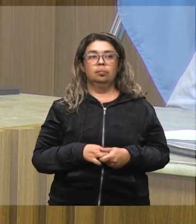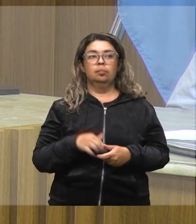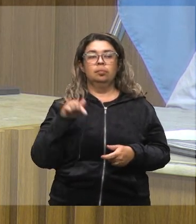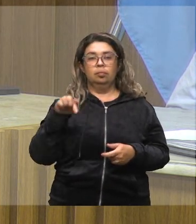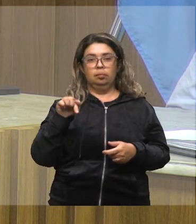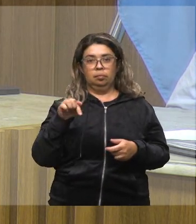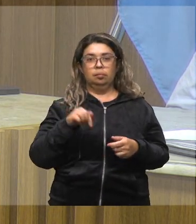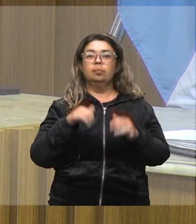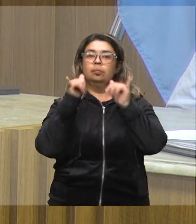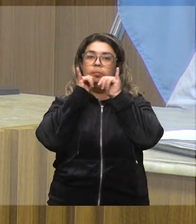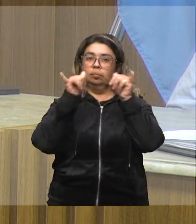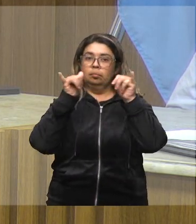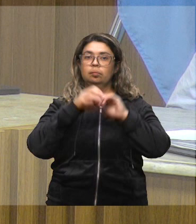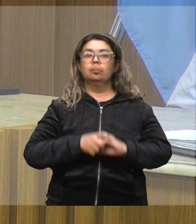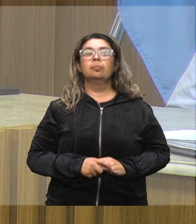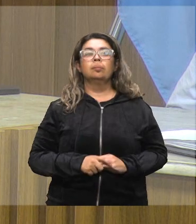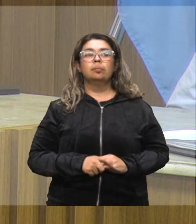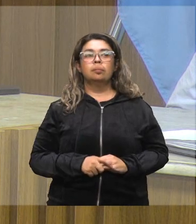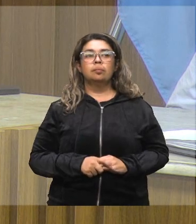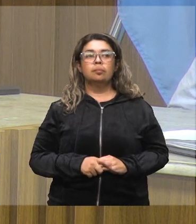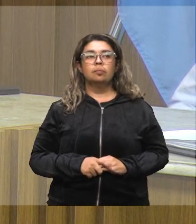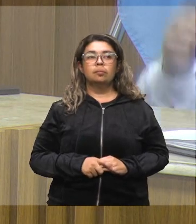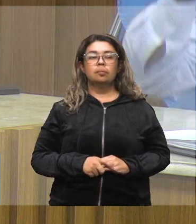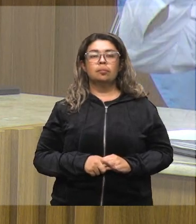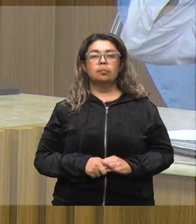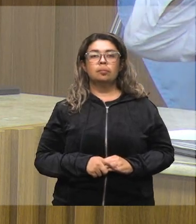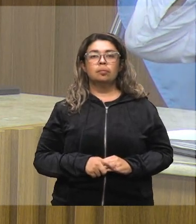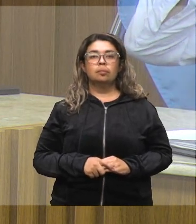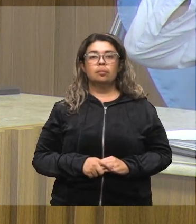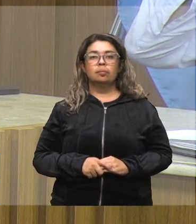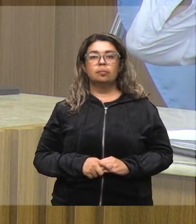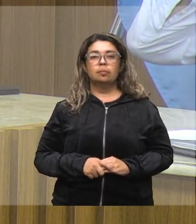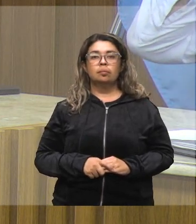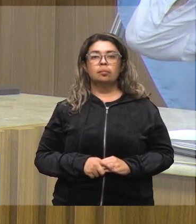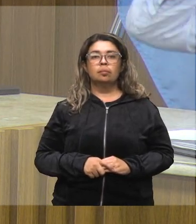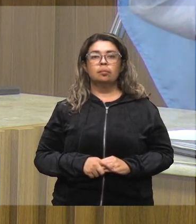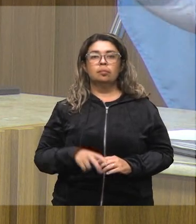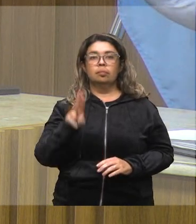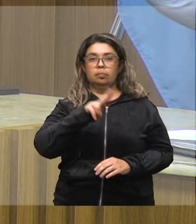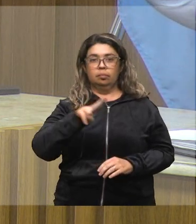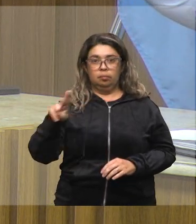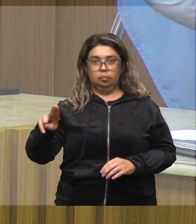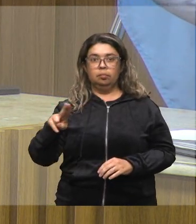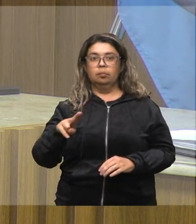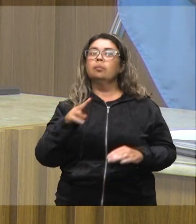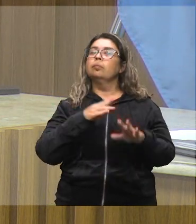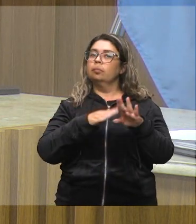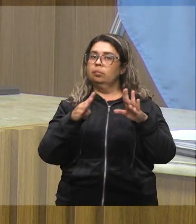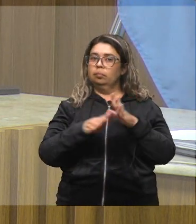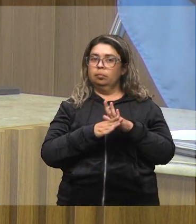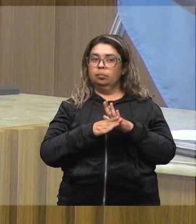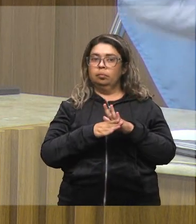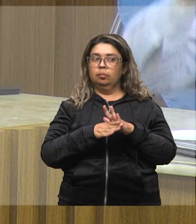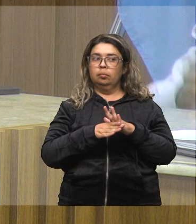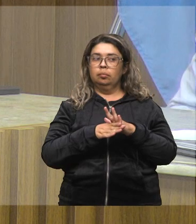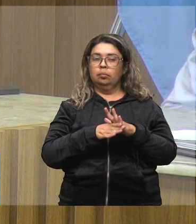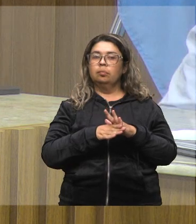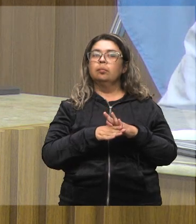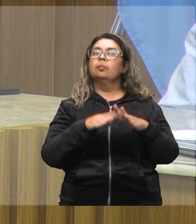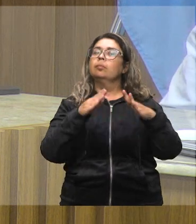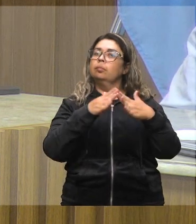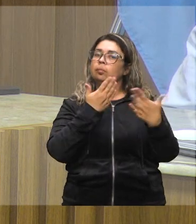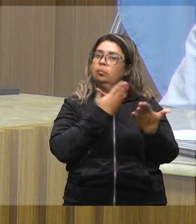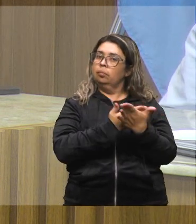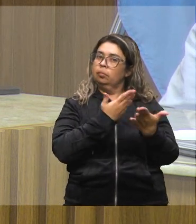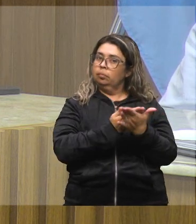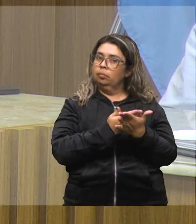seguintes informações, que seria assim: o nome completo, o nível de escolaridade com